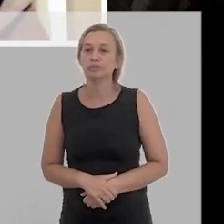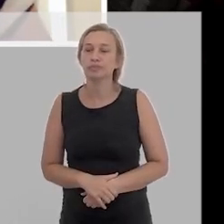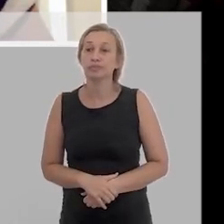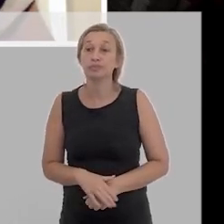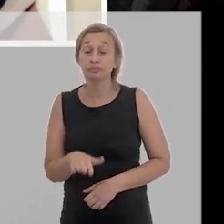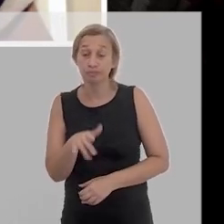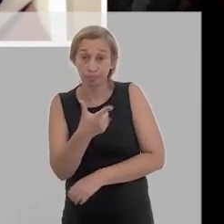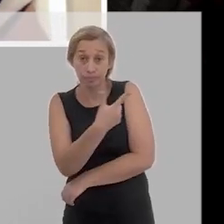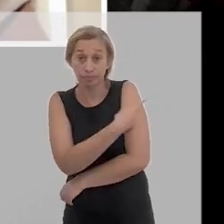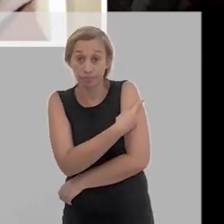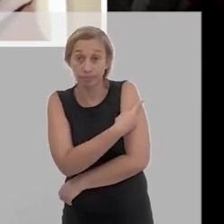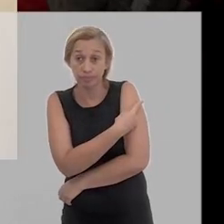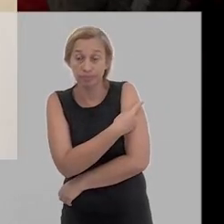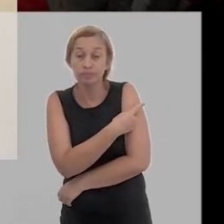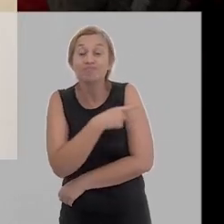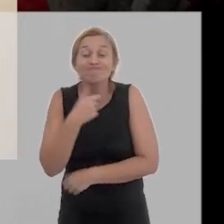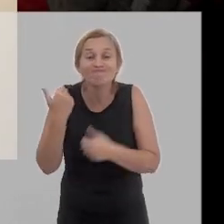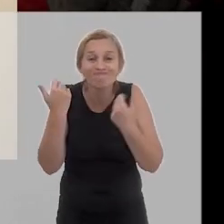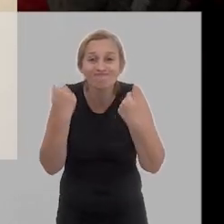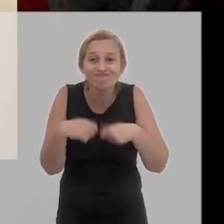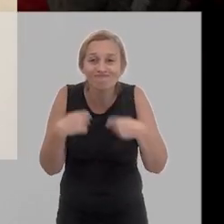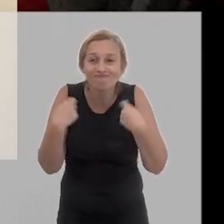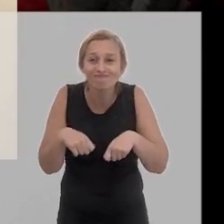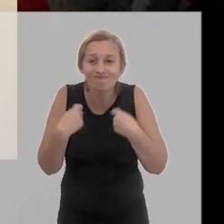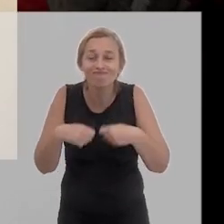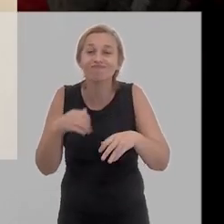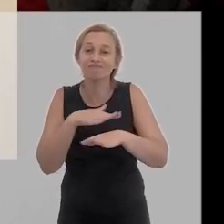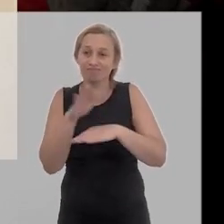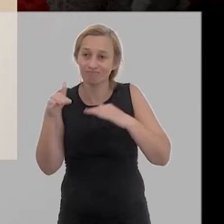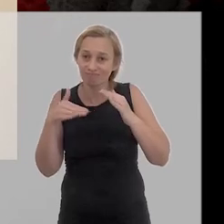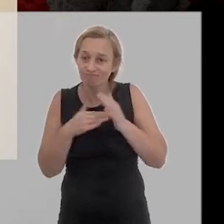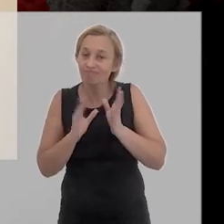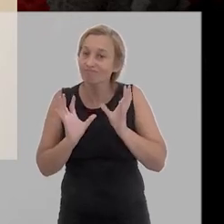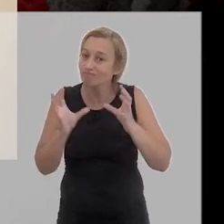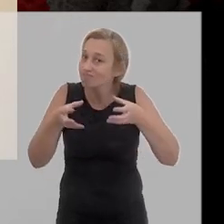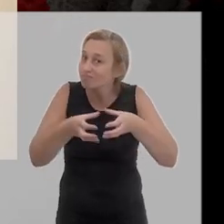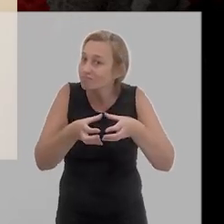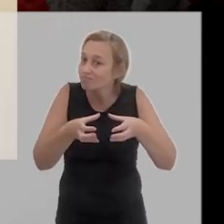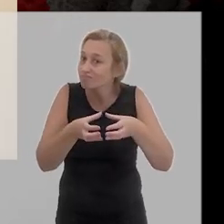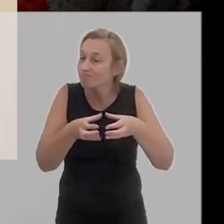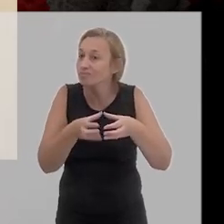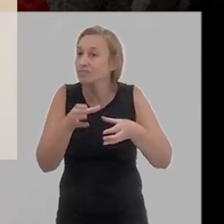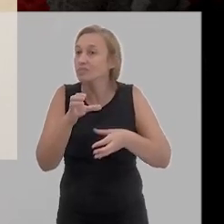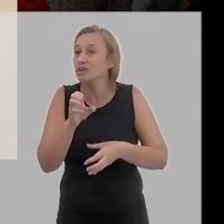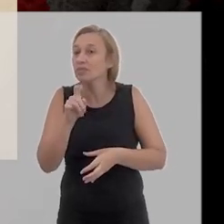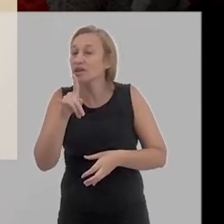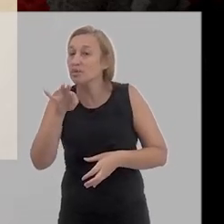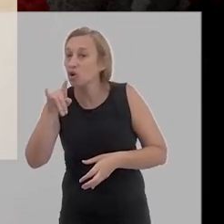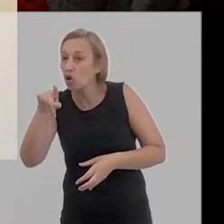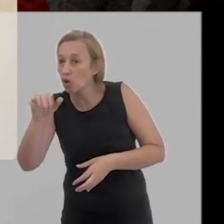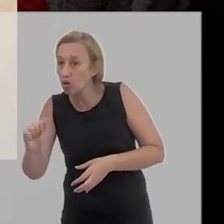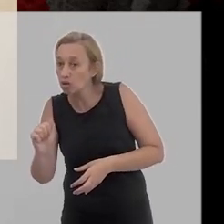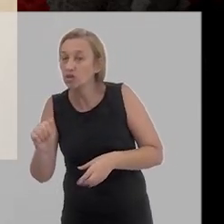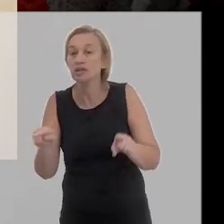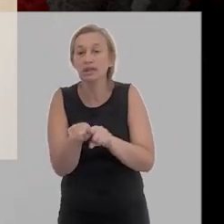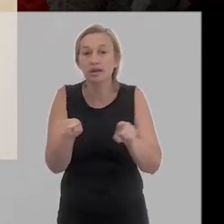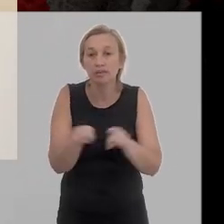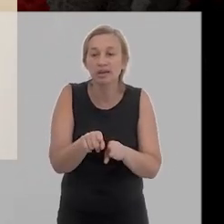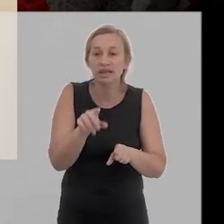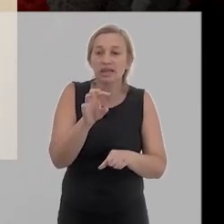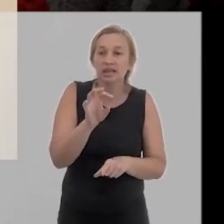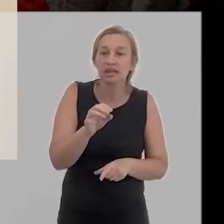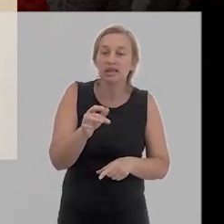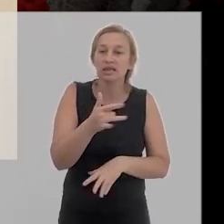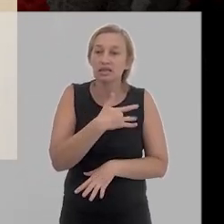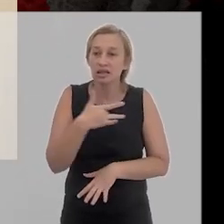posso dar é o seguinte: a vacinação é uma necessidade do todo, do conjunto, da